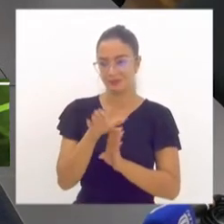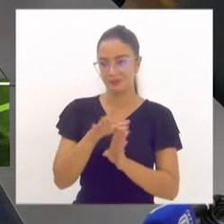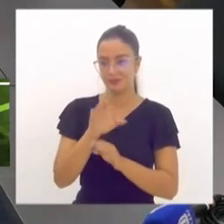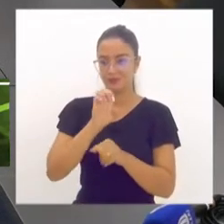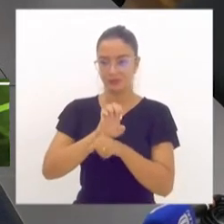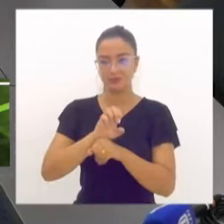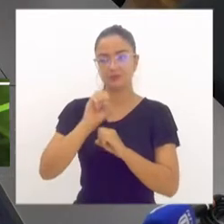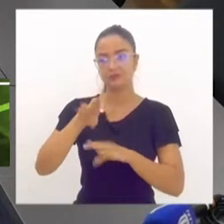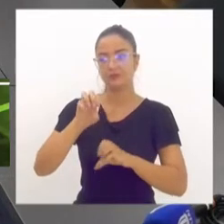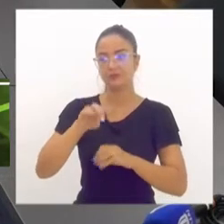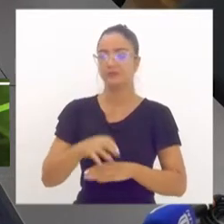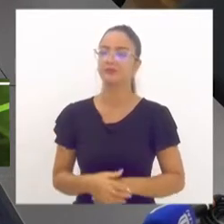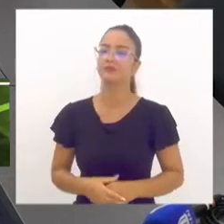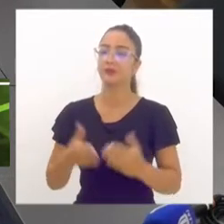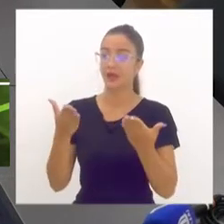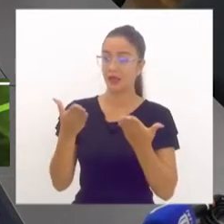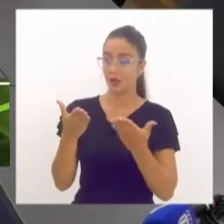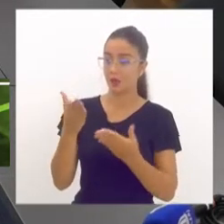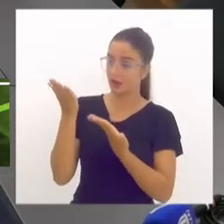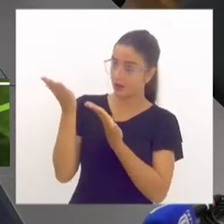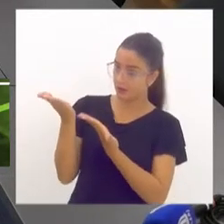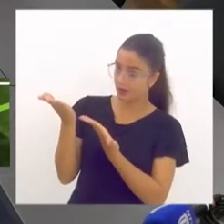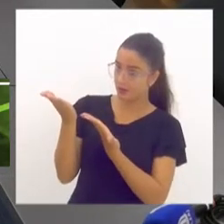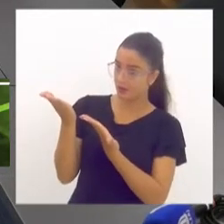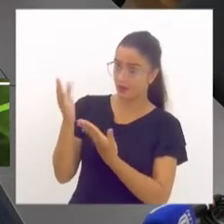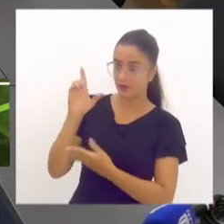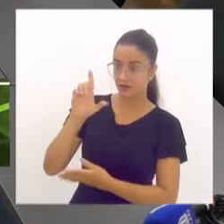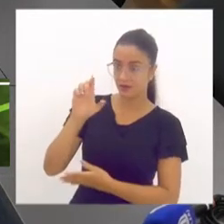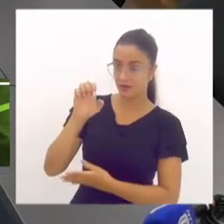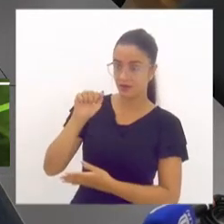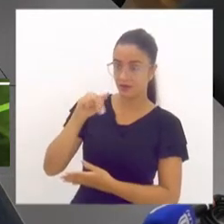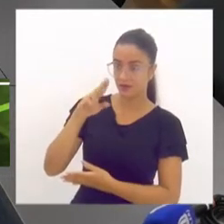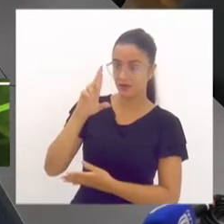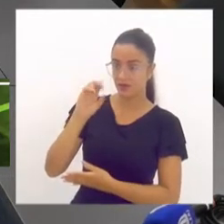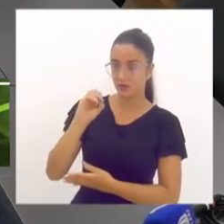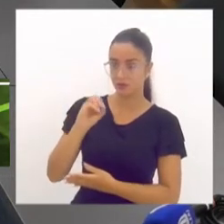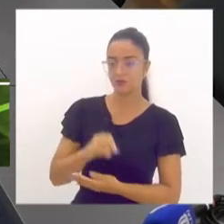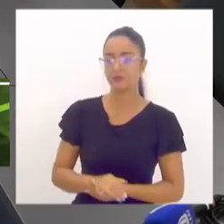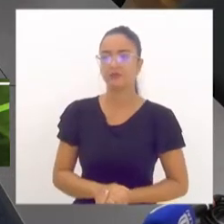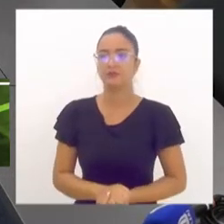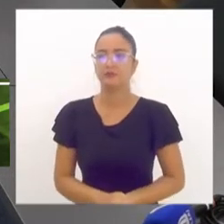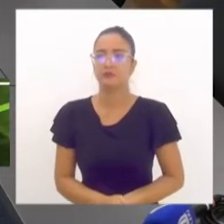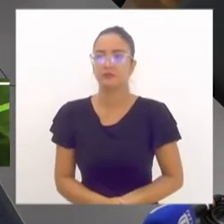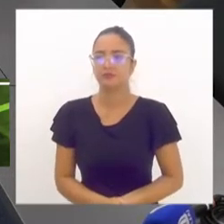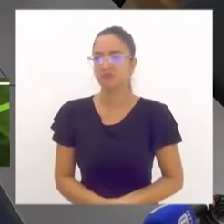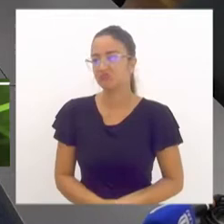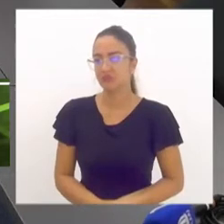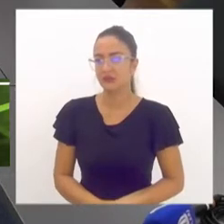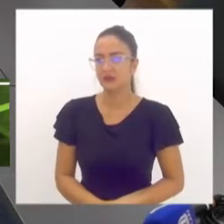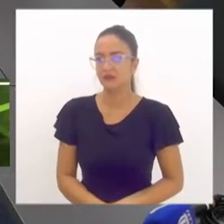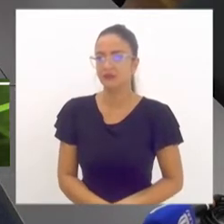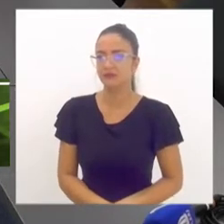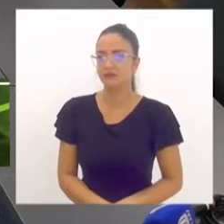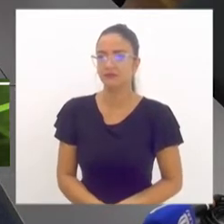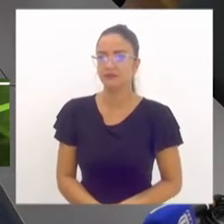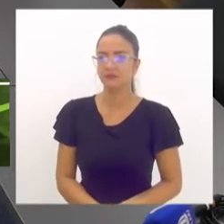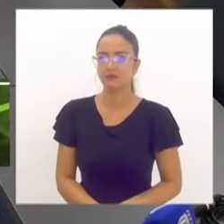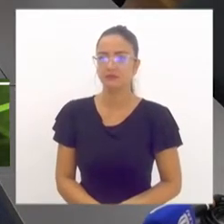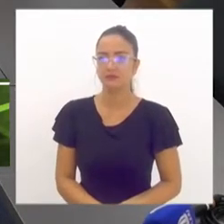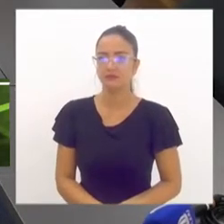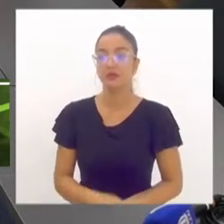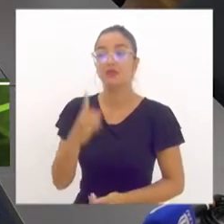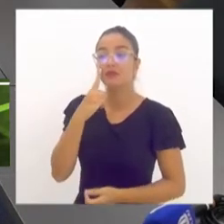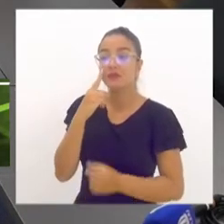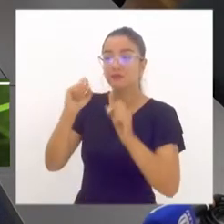passar a palavra agora ao professor Leandro Sattler. Os slides, quem vai passar? Não, os slides,